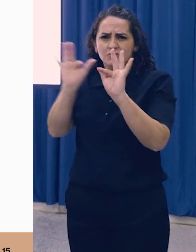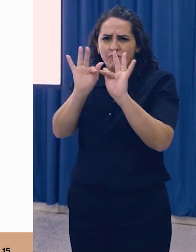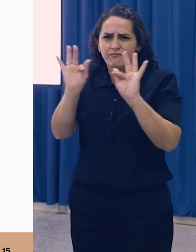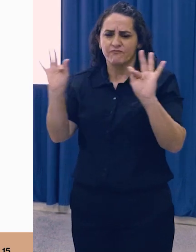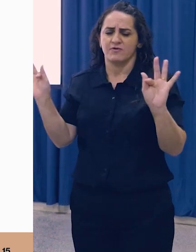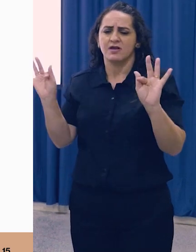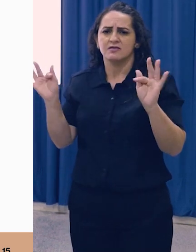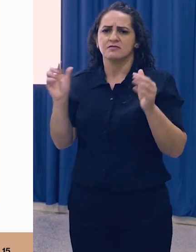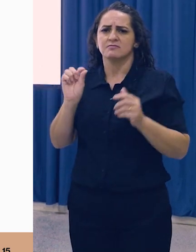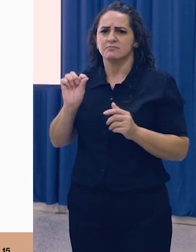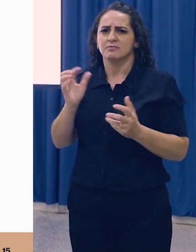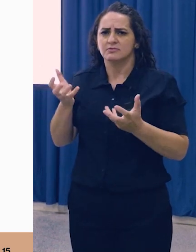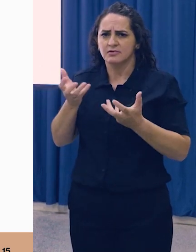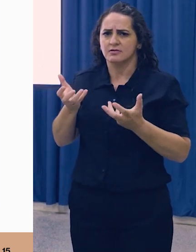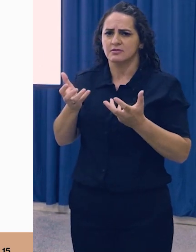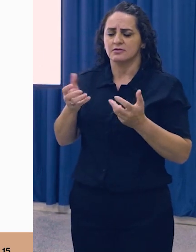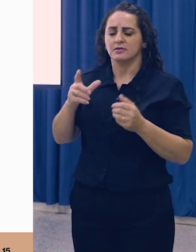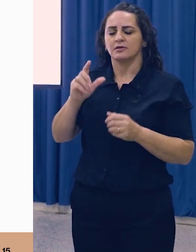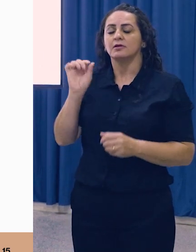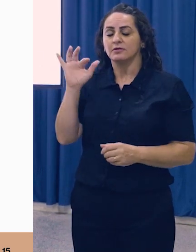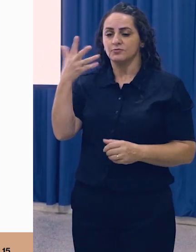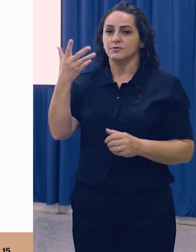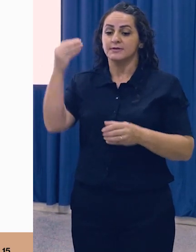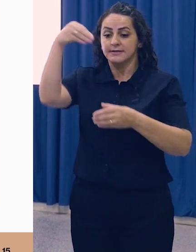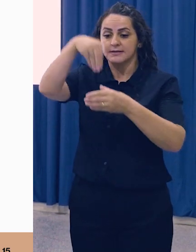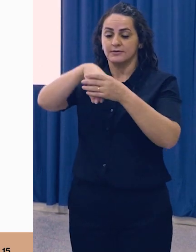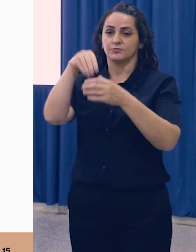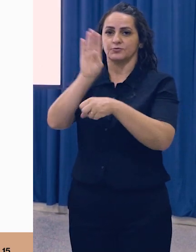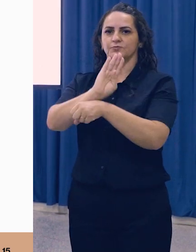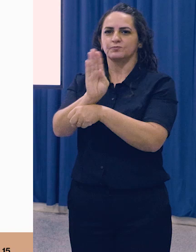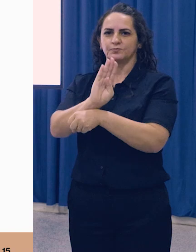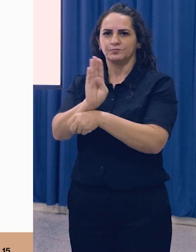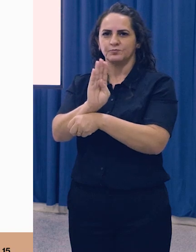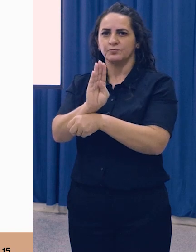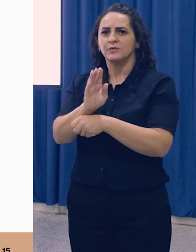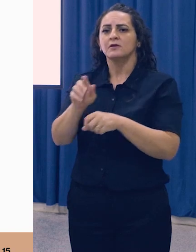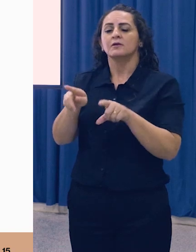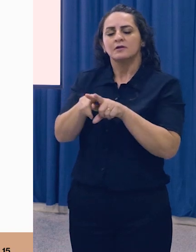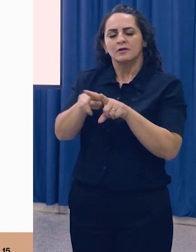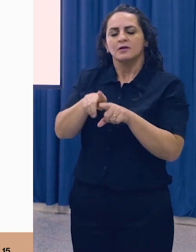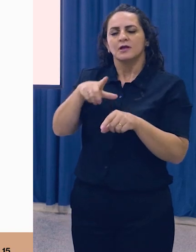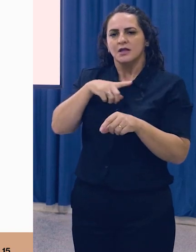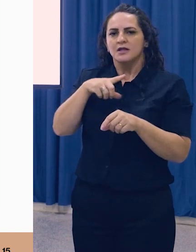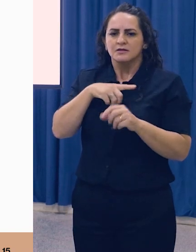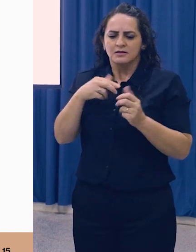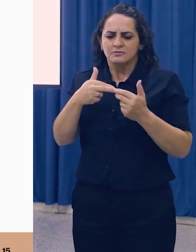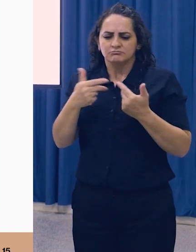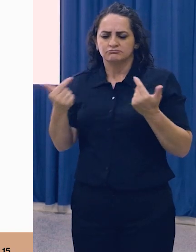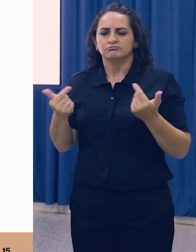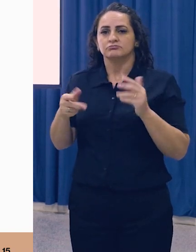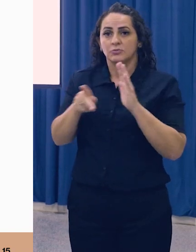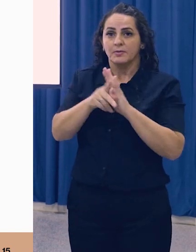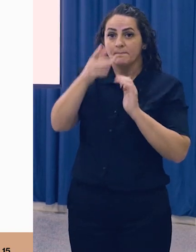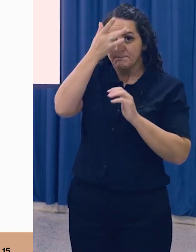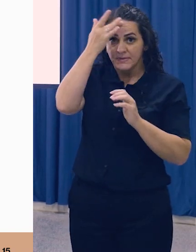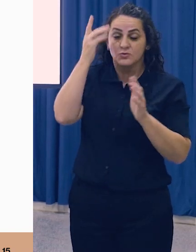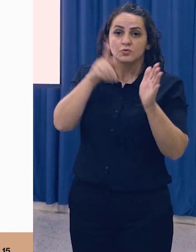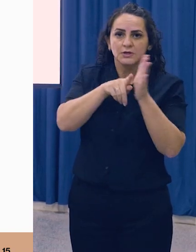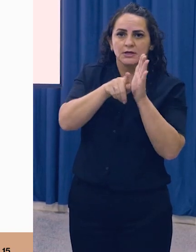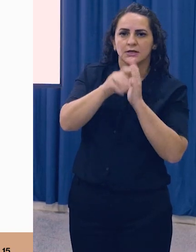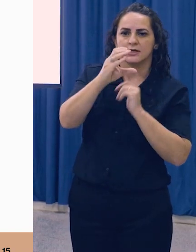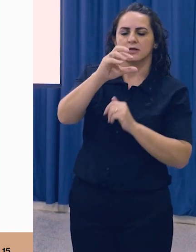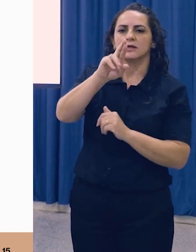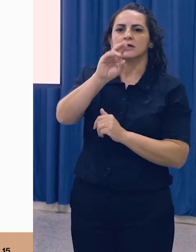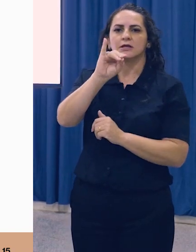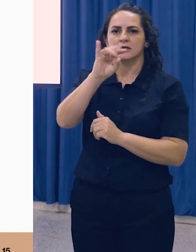fala no filme, né? E também algumas críticas que críticos especialistas que viram